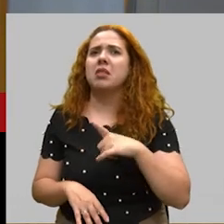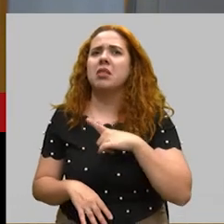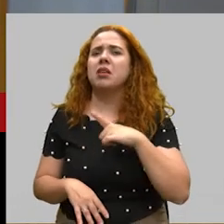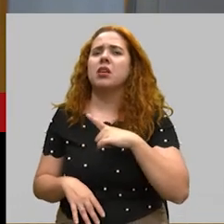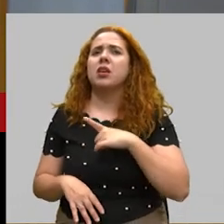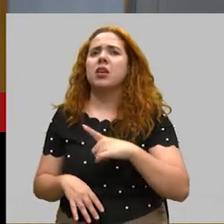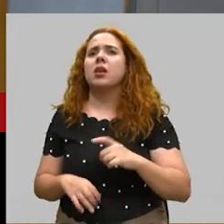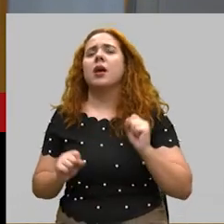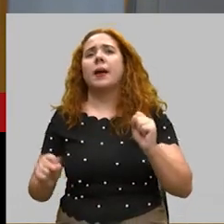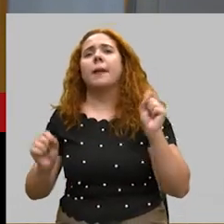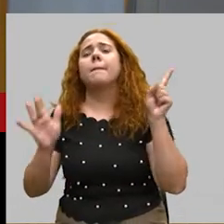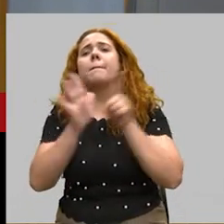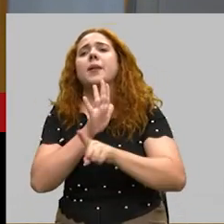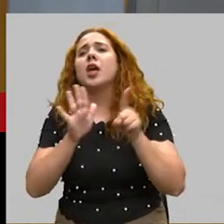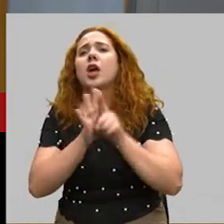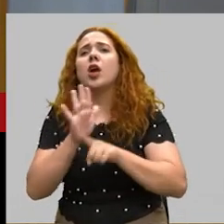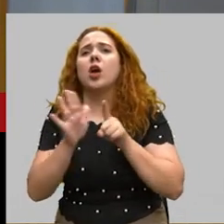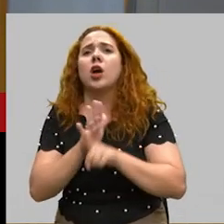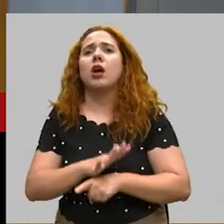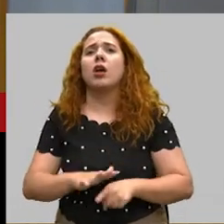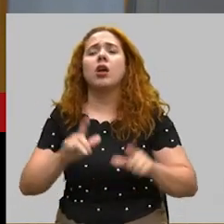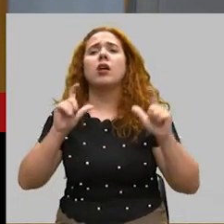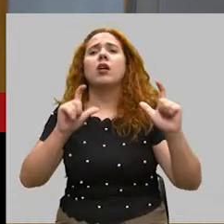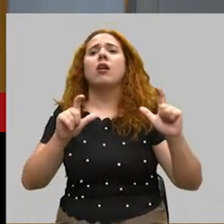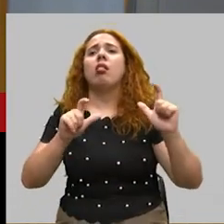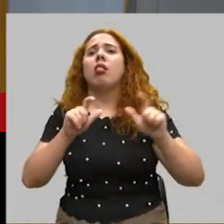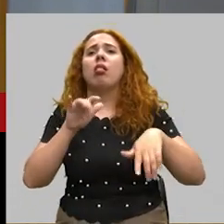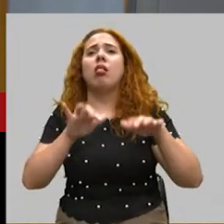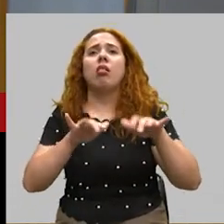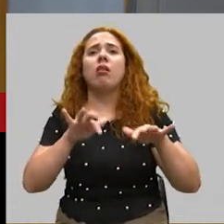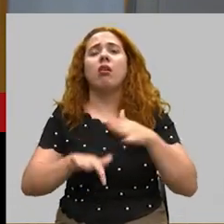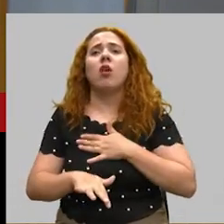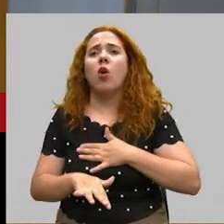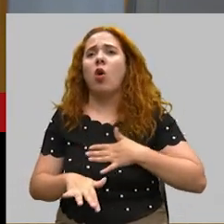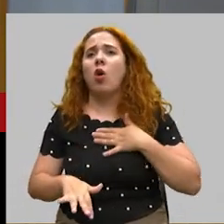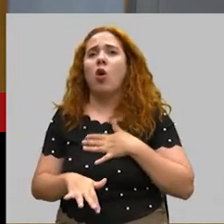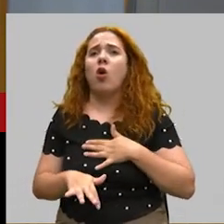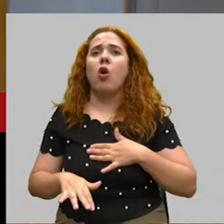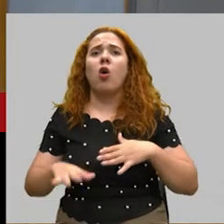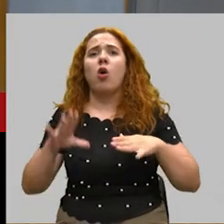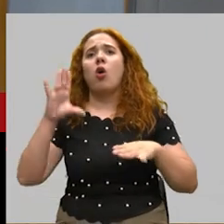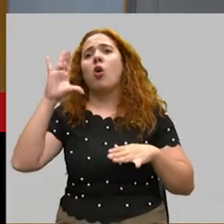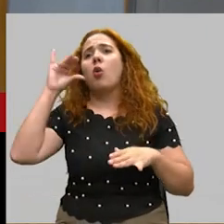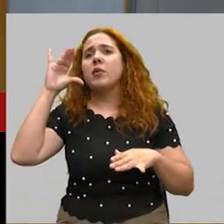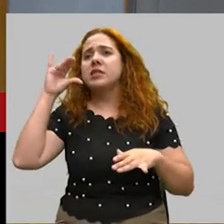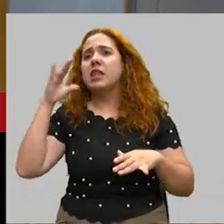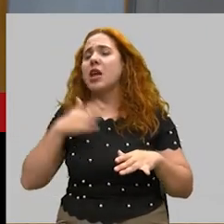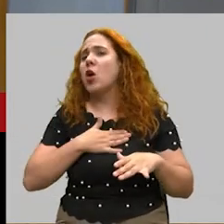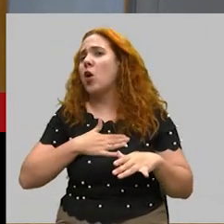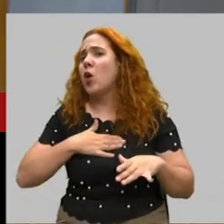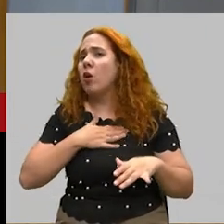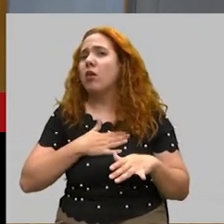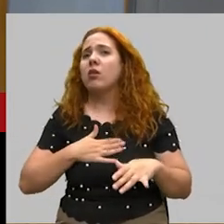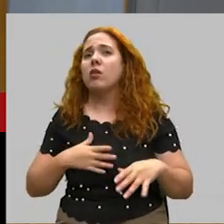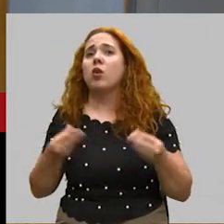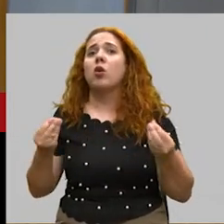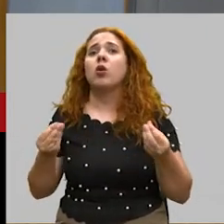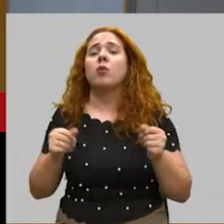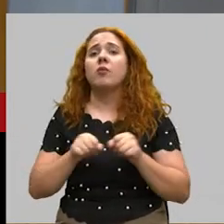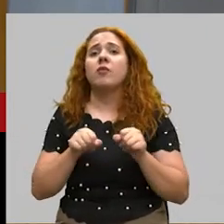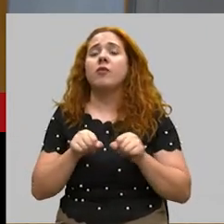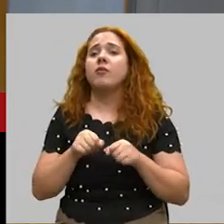lá perguntar na página de quem gosta muito de estar no Instagram e ficar bonitinho como é que vai ser o